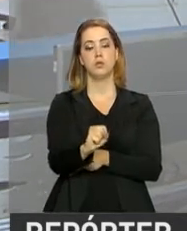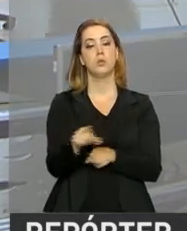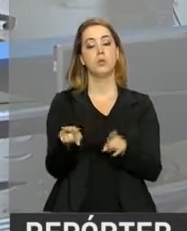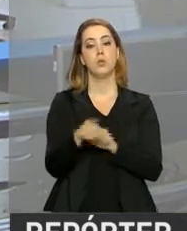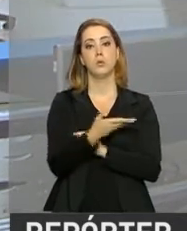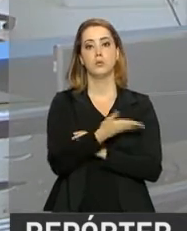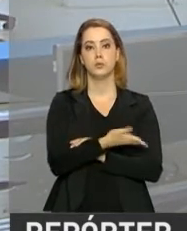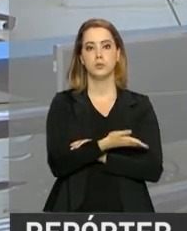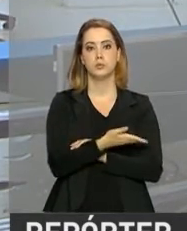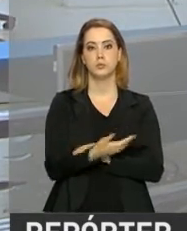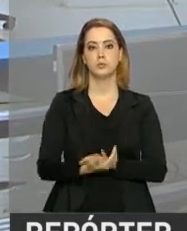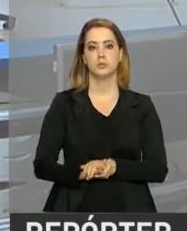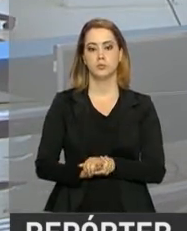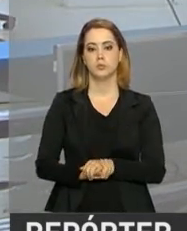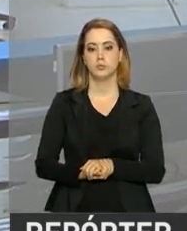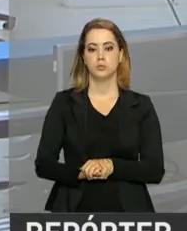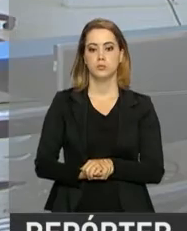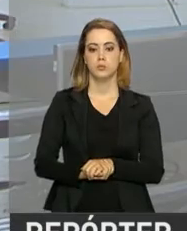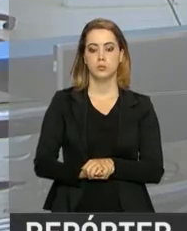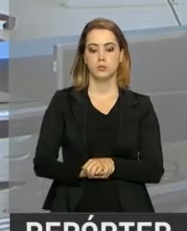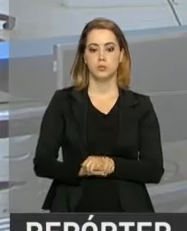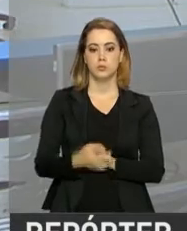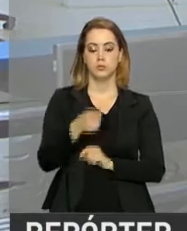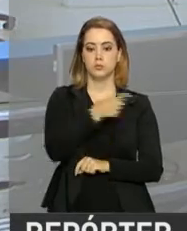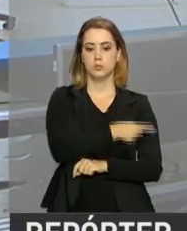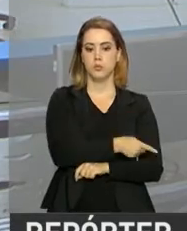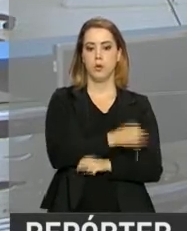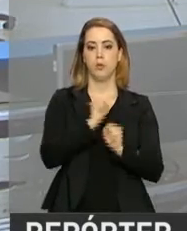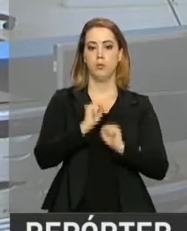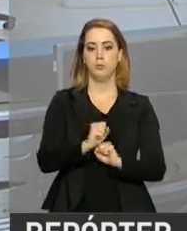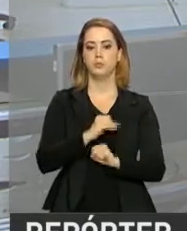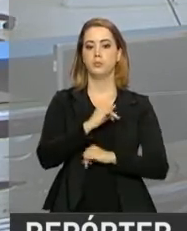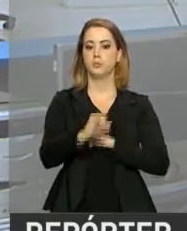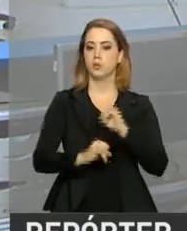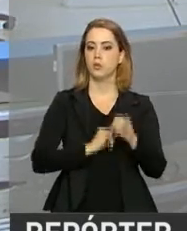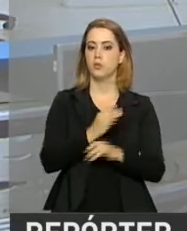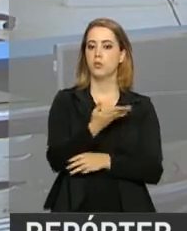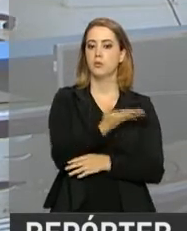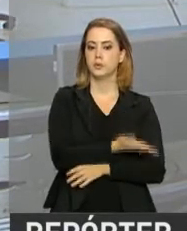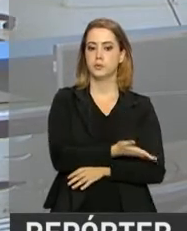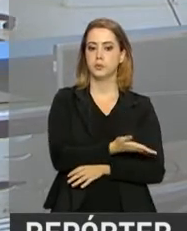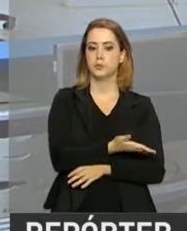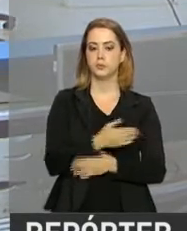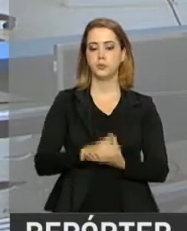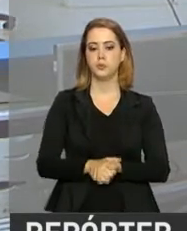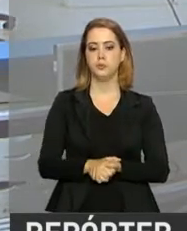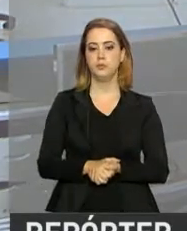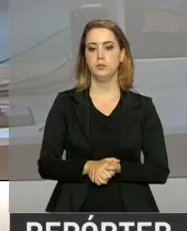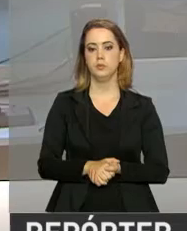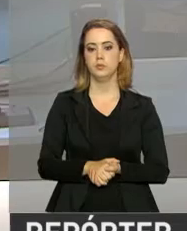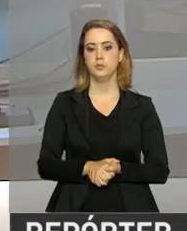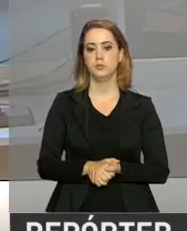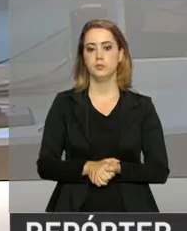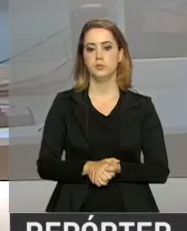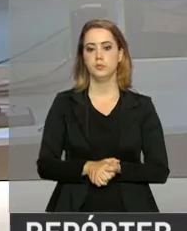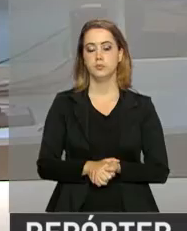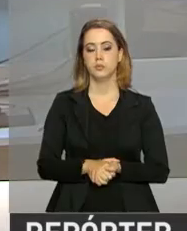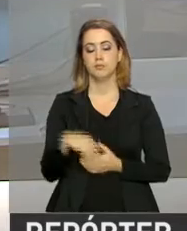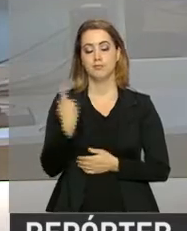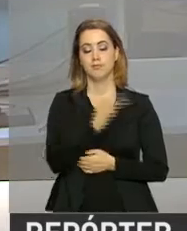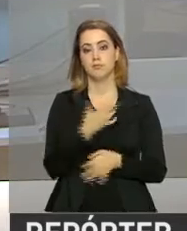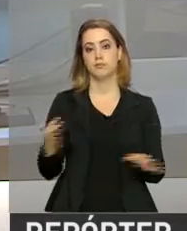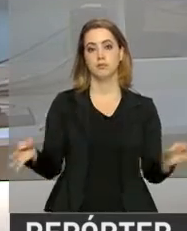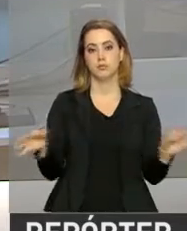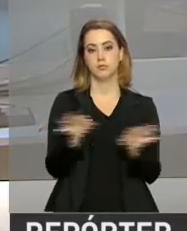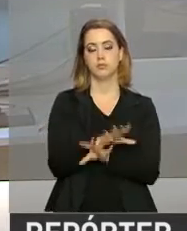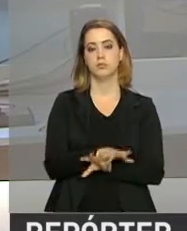e nos telefones da caixa econômica e também do banco do brasil que aparecem aí na sua televisão e nós ficamos